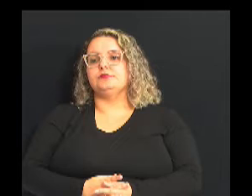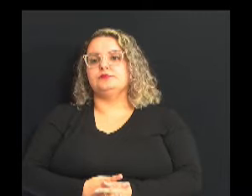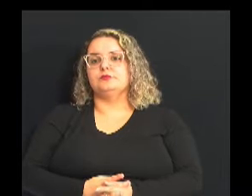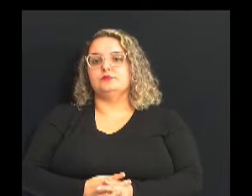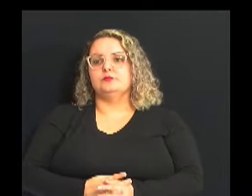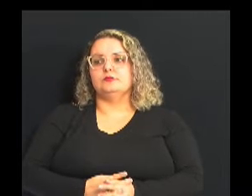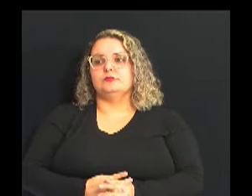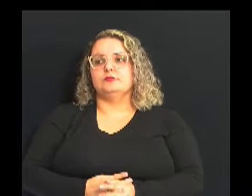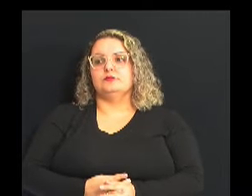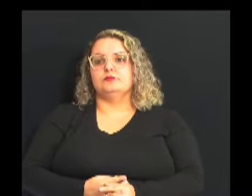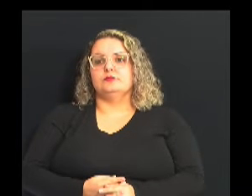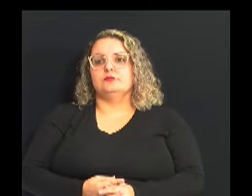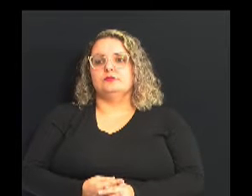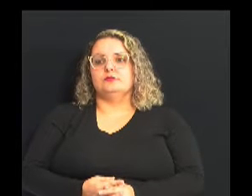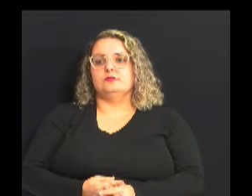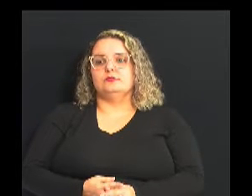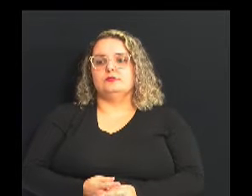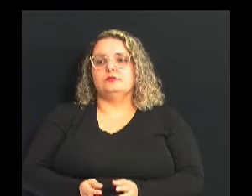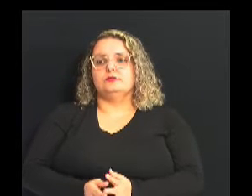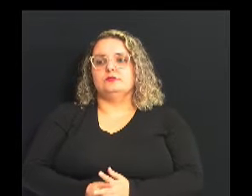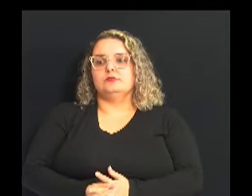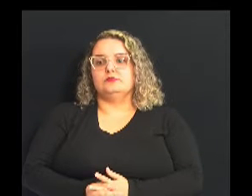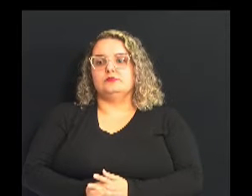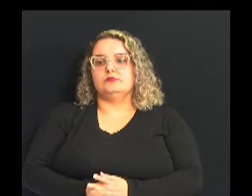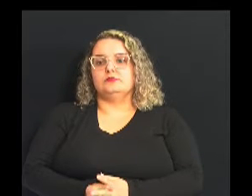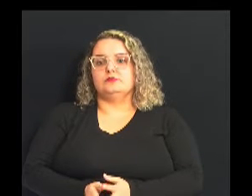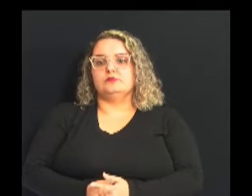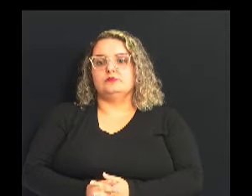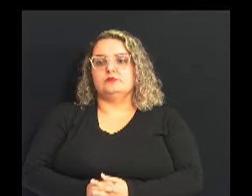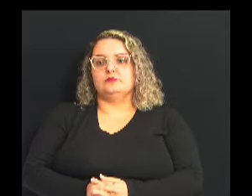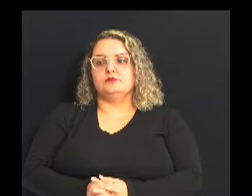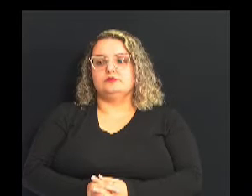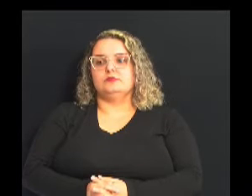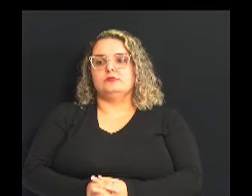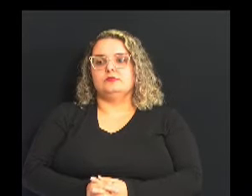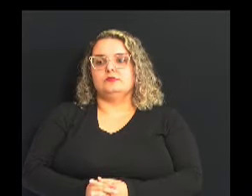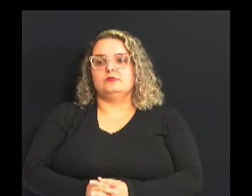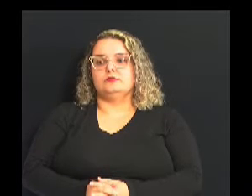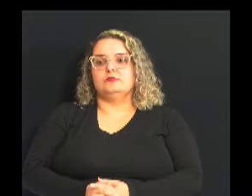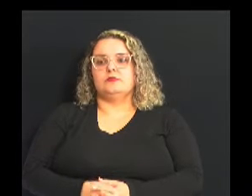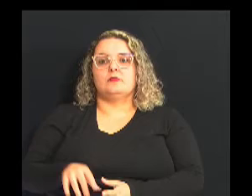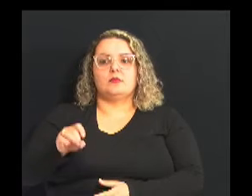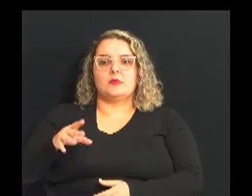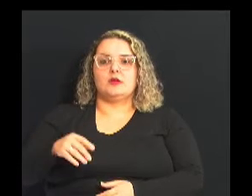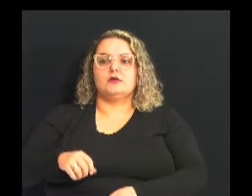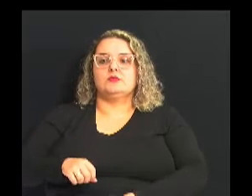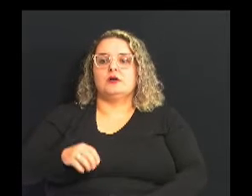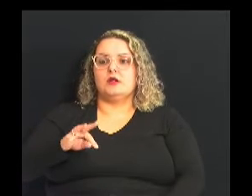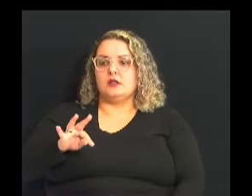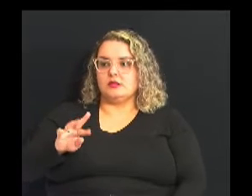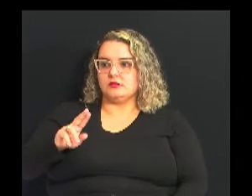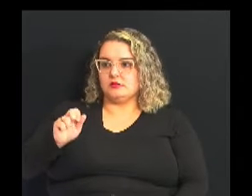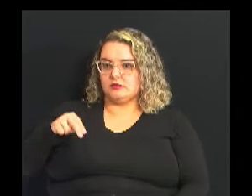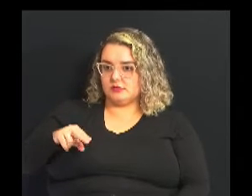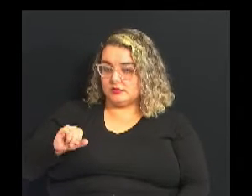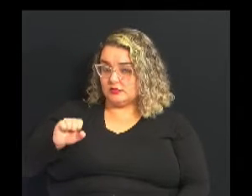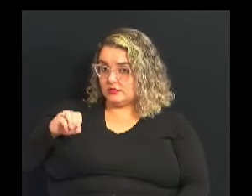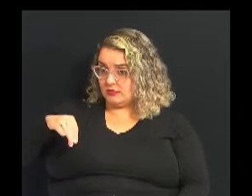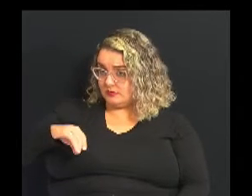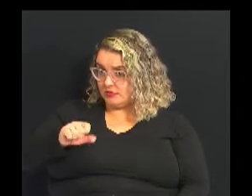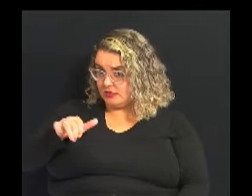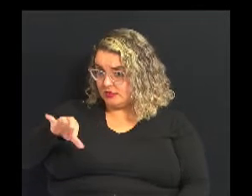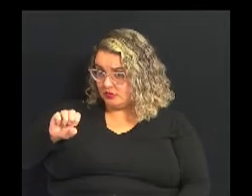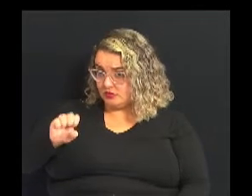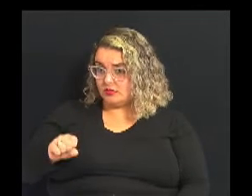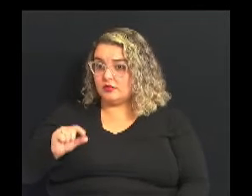Deixa eu mudar aqui. Vamos lá. Então eram só as transmissões, né, de reuniões. Aos poucos